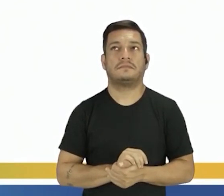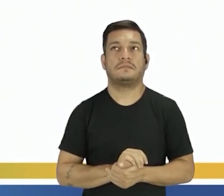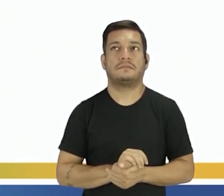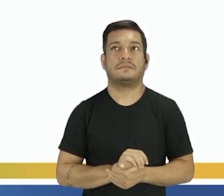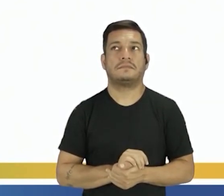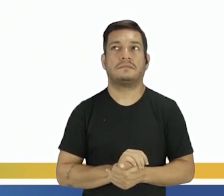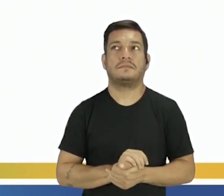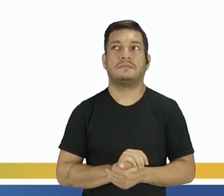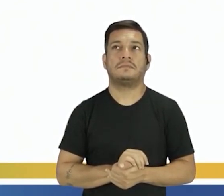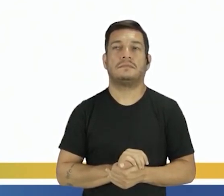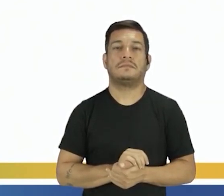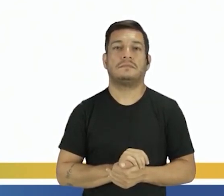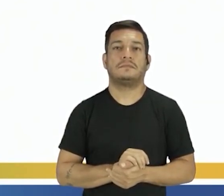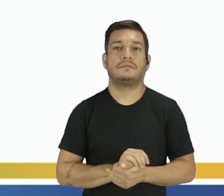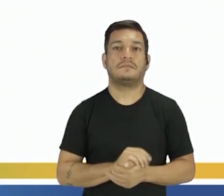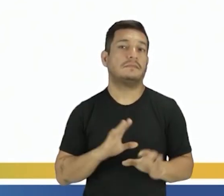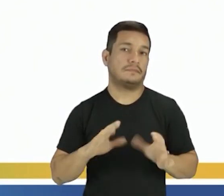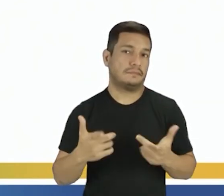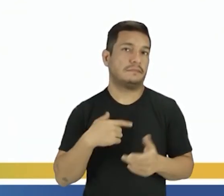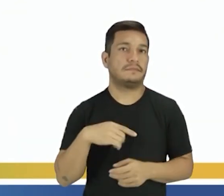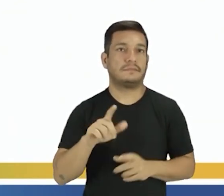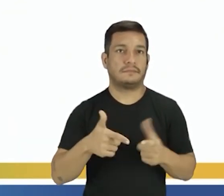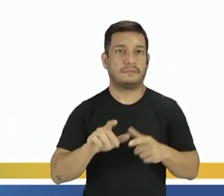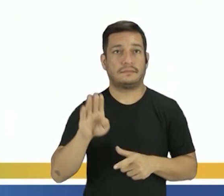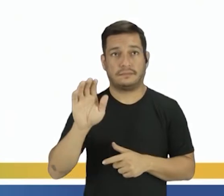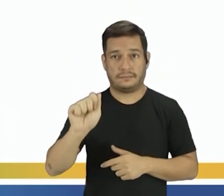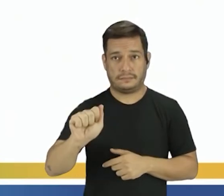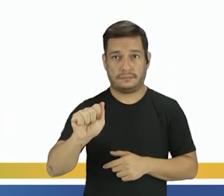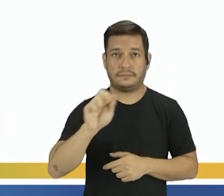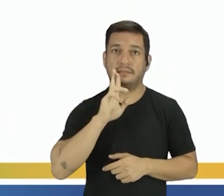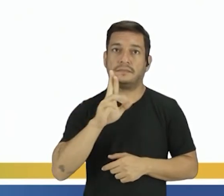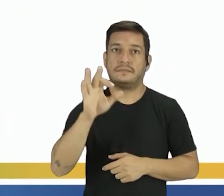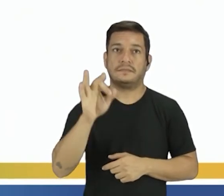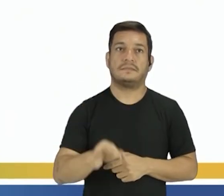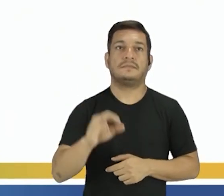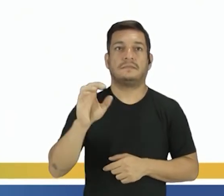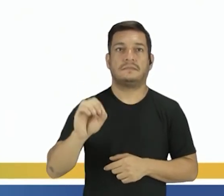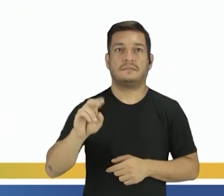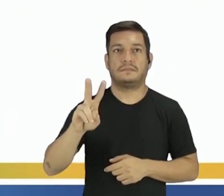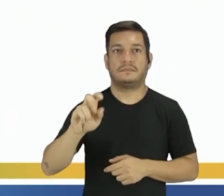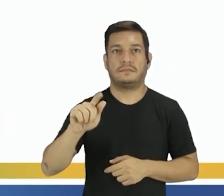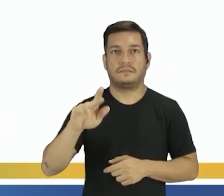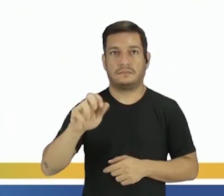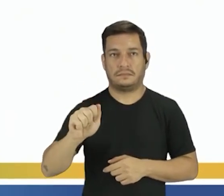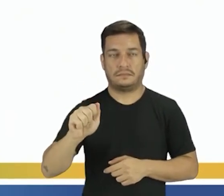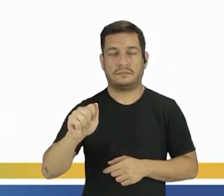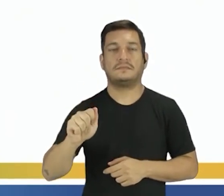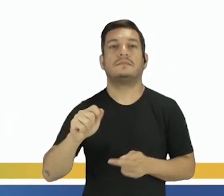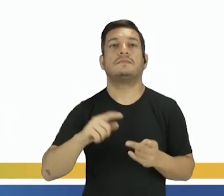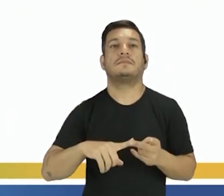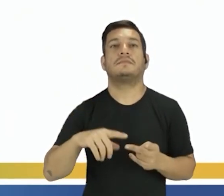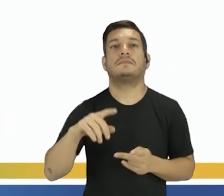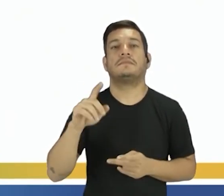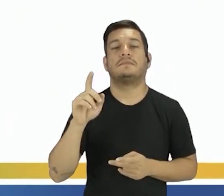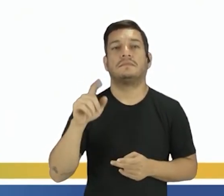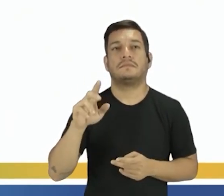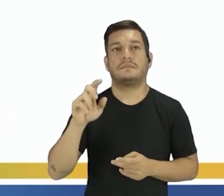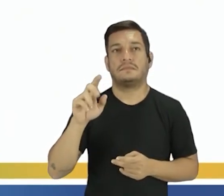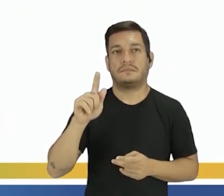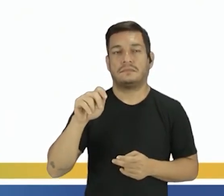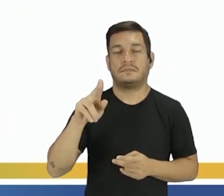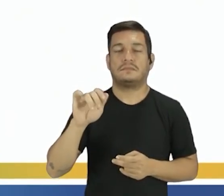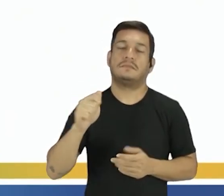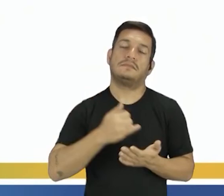oócito 1 e oócito 2. Claro, letra A, nós temos a oogônia, exatamente a espermatogônia. Gônia é